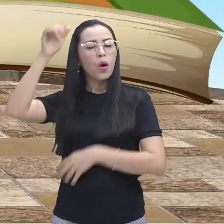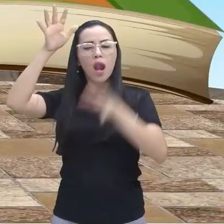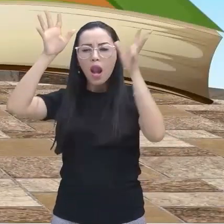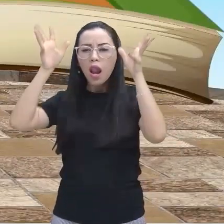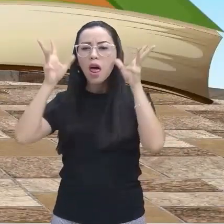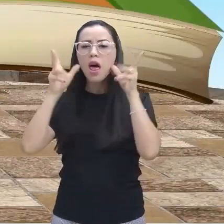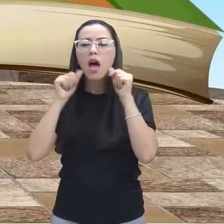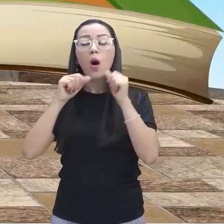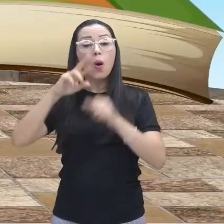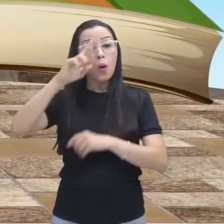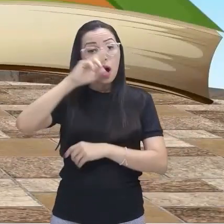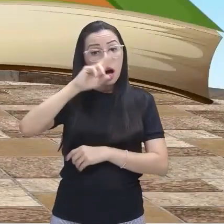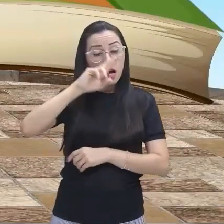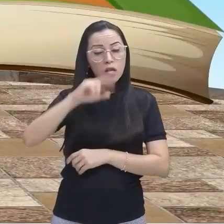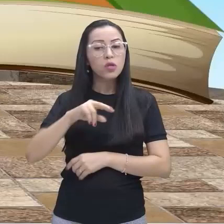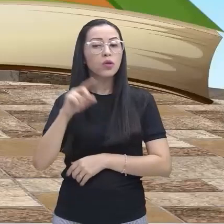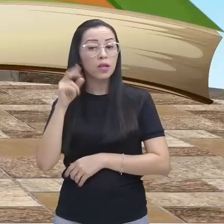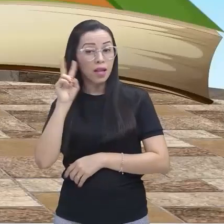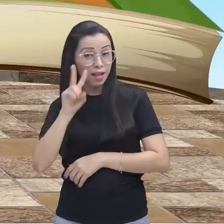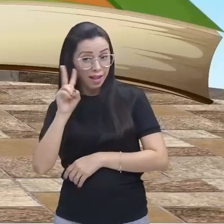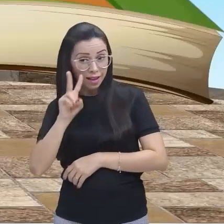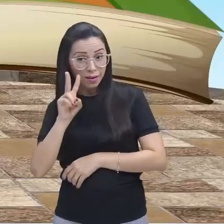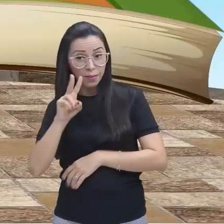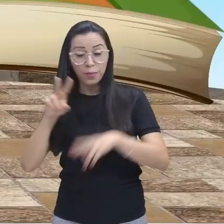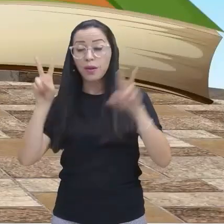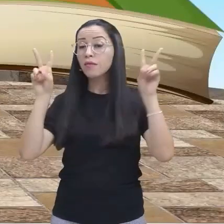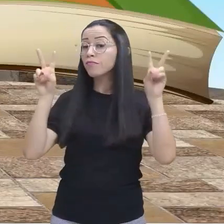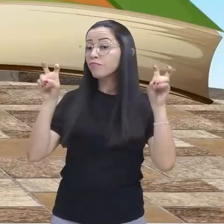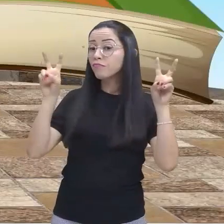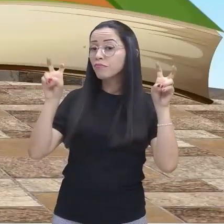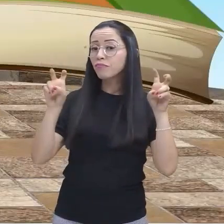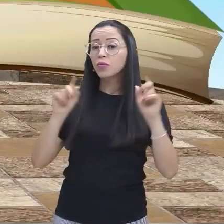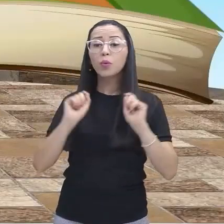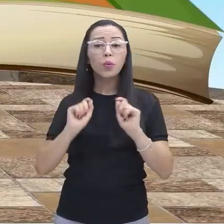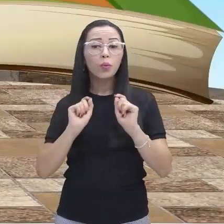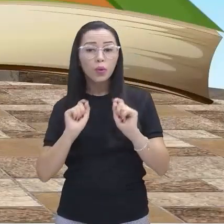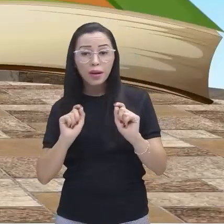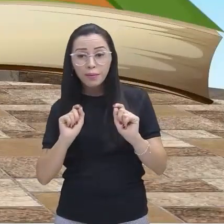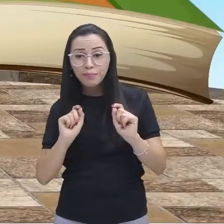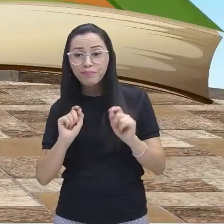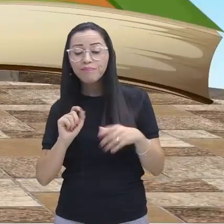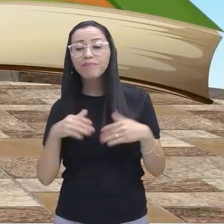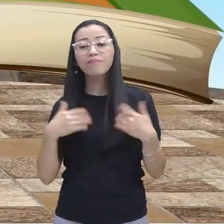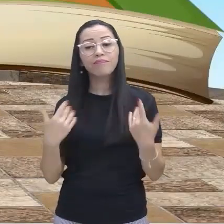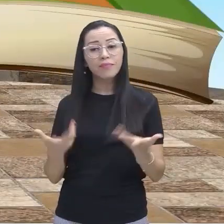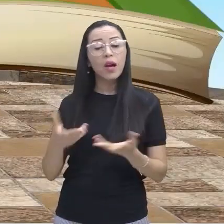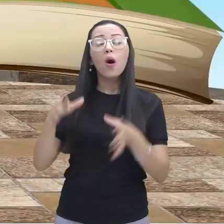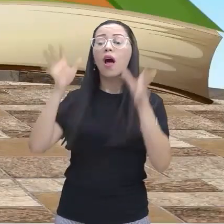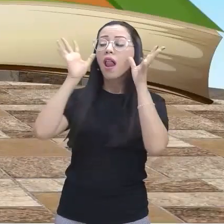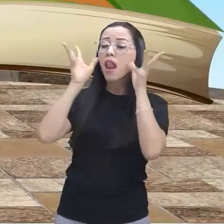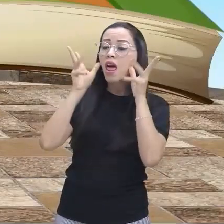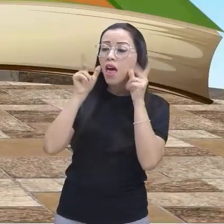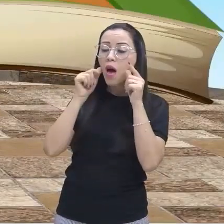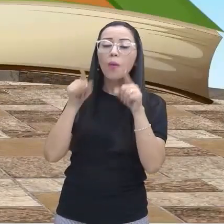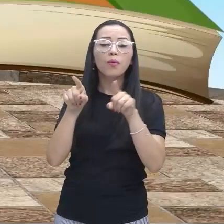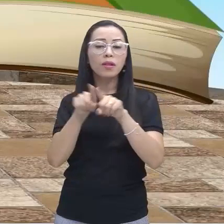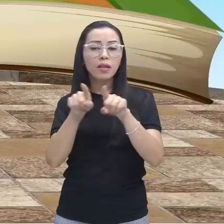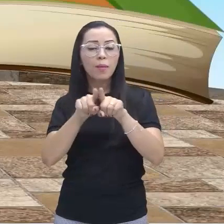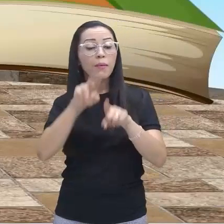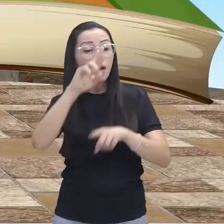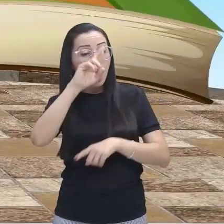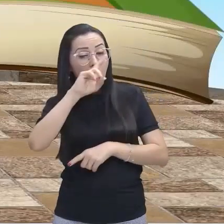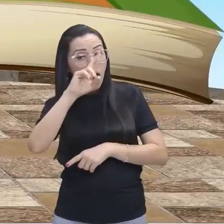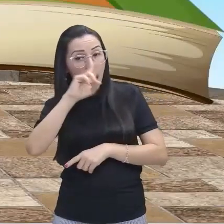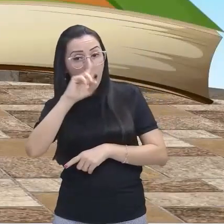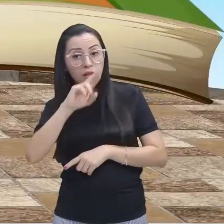do assunto? Está falando de quê? Está falando de um leão e de um ratinho. Note